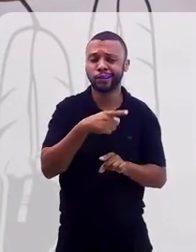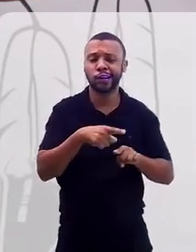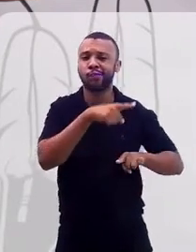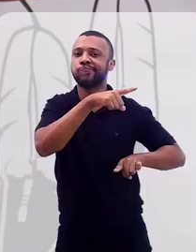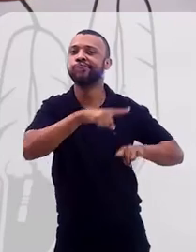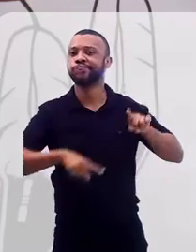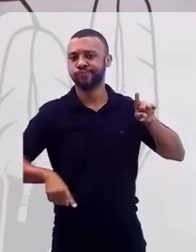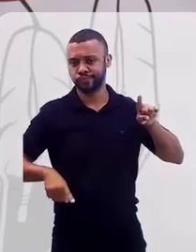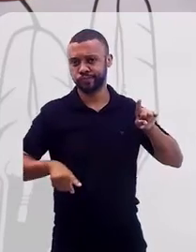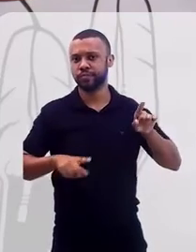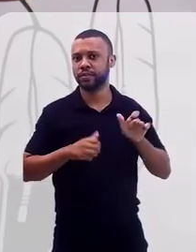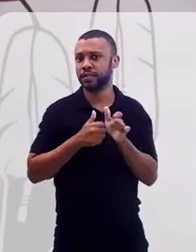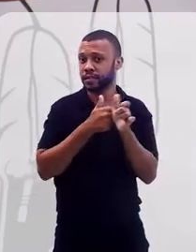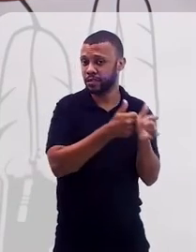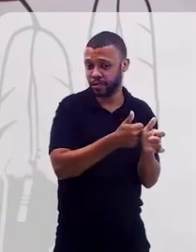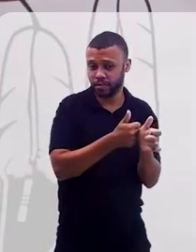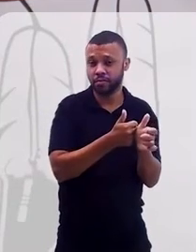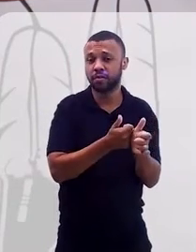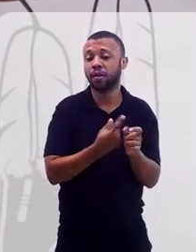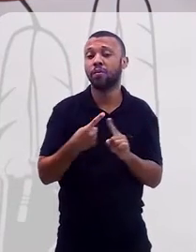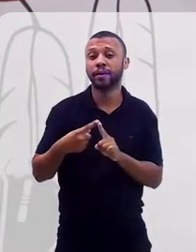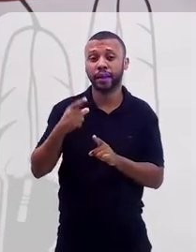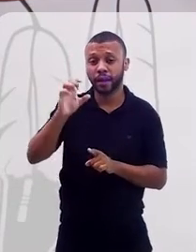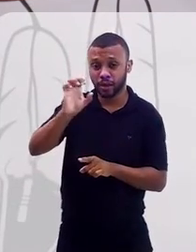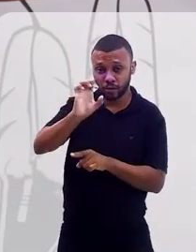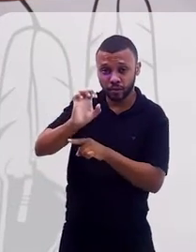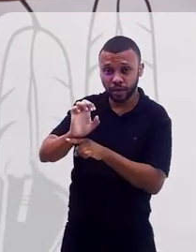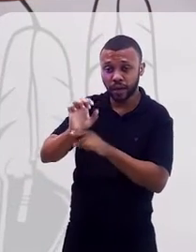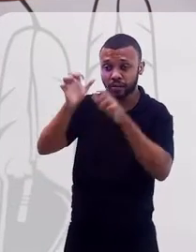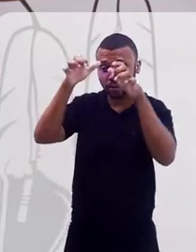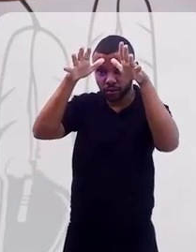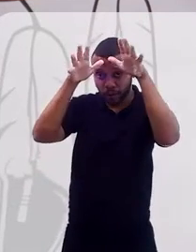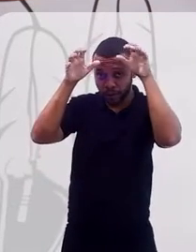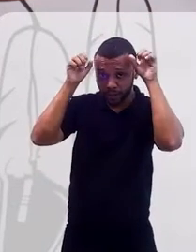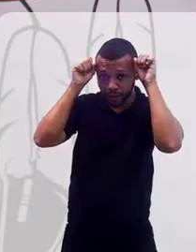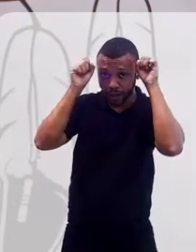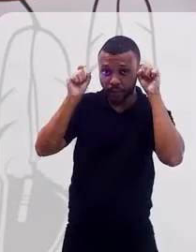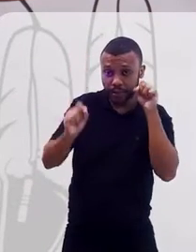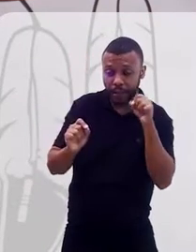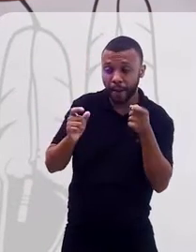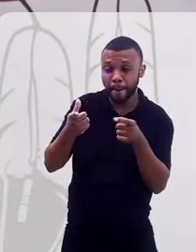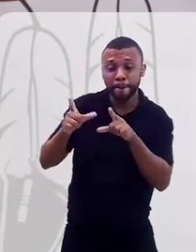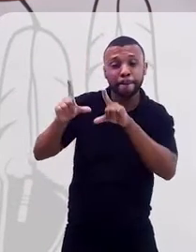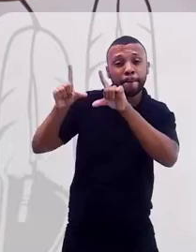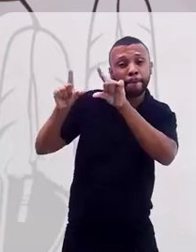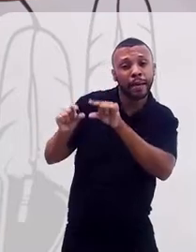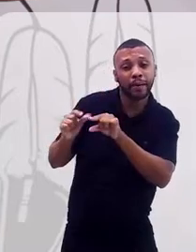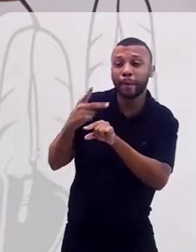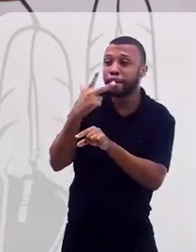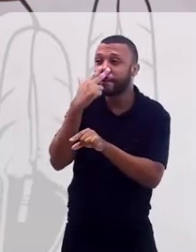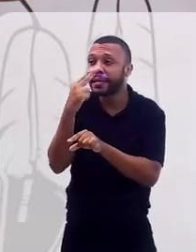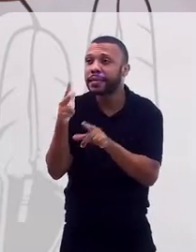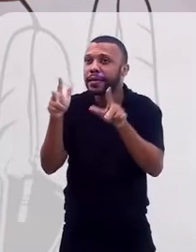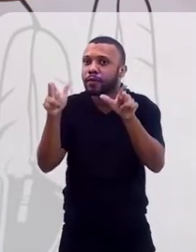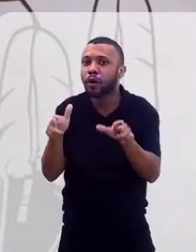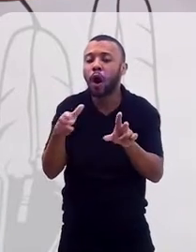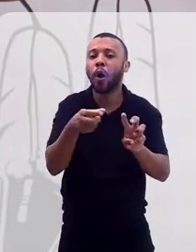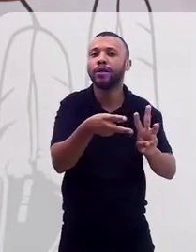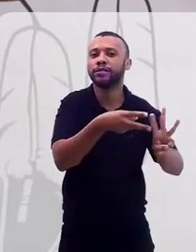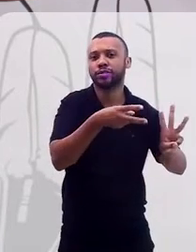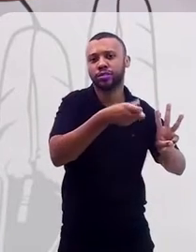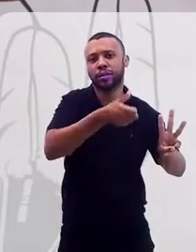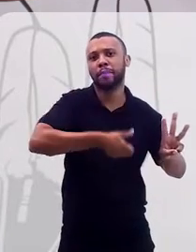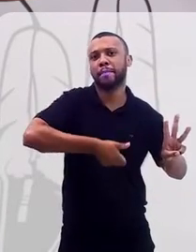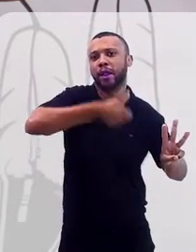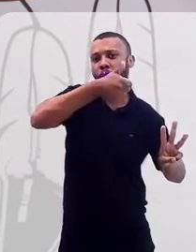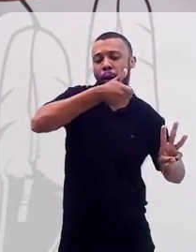sido impedida de segui-la né no Amazonas quanto menos indígena você parecer melhor então eu